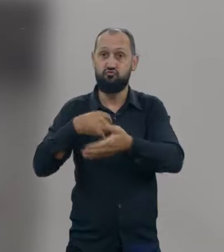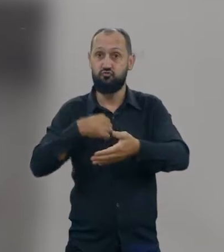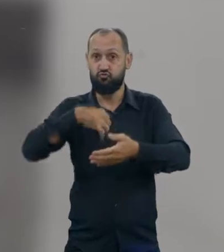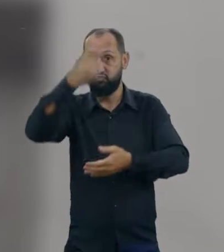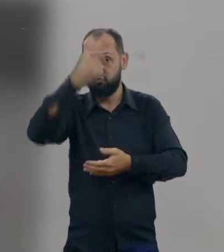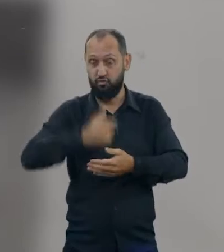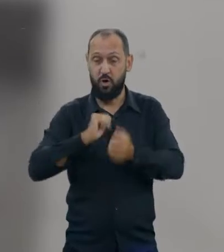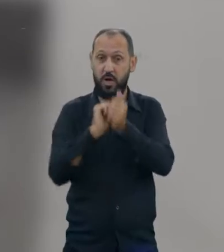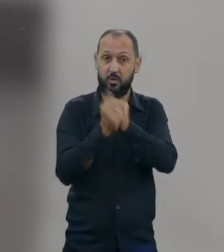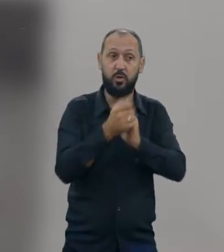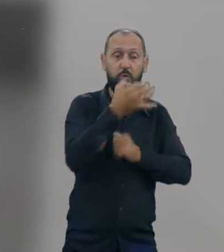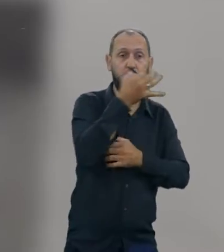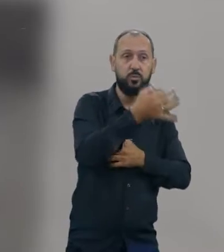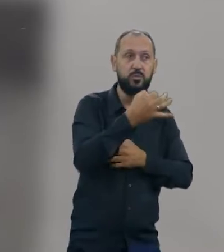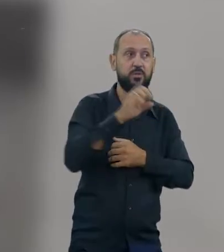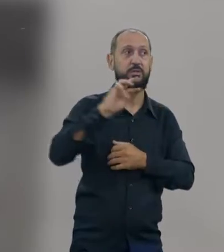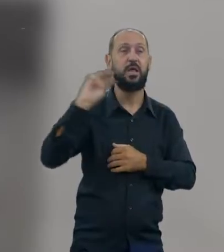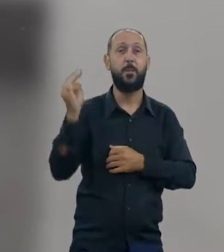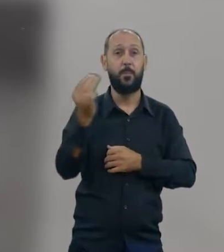com aporte de cerca de R$